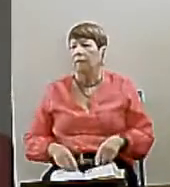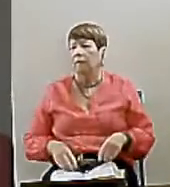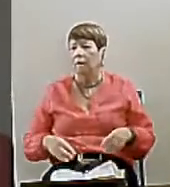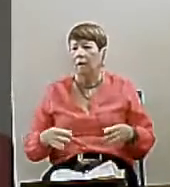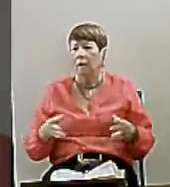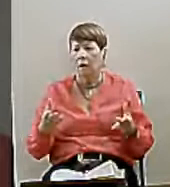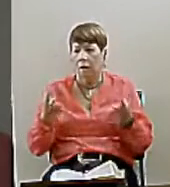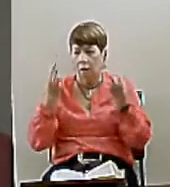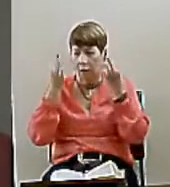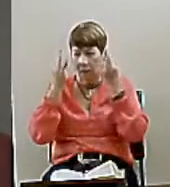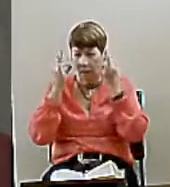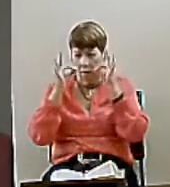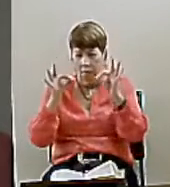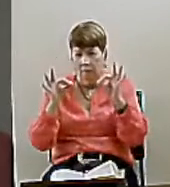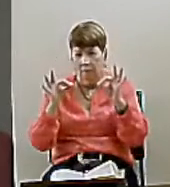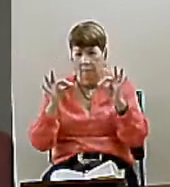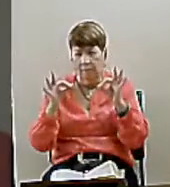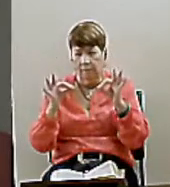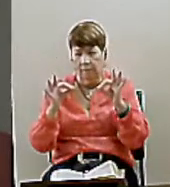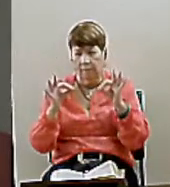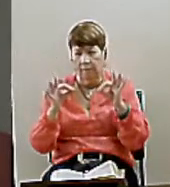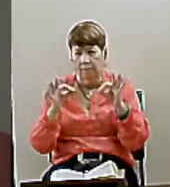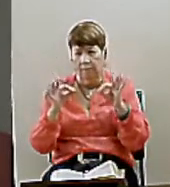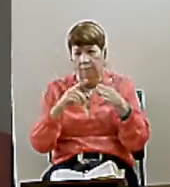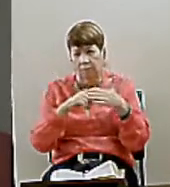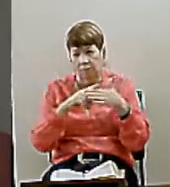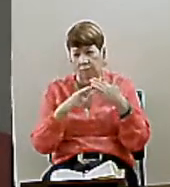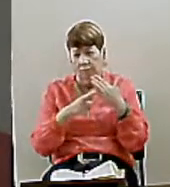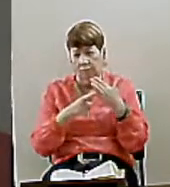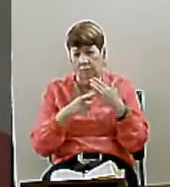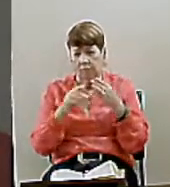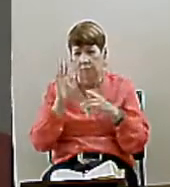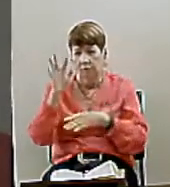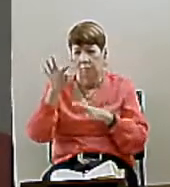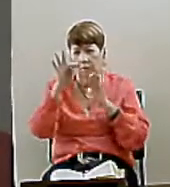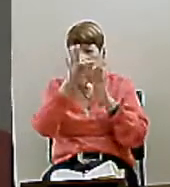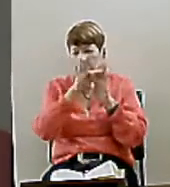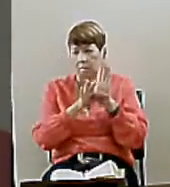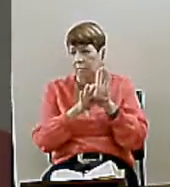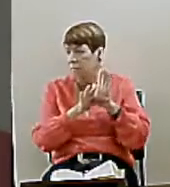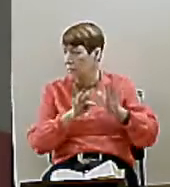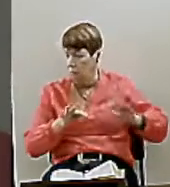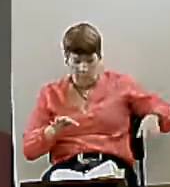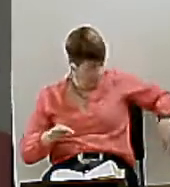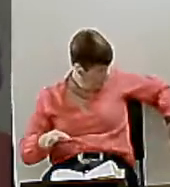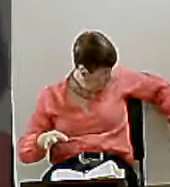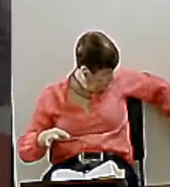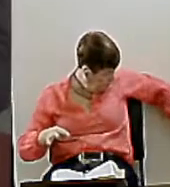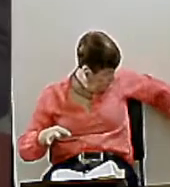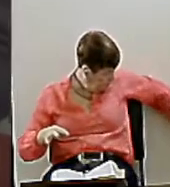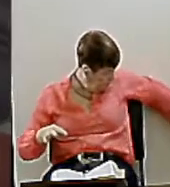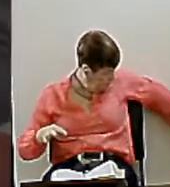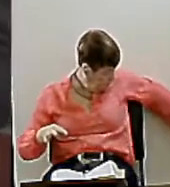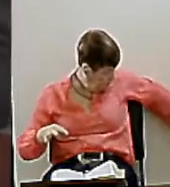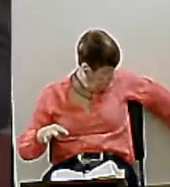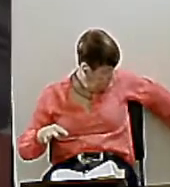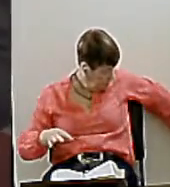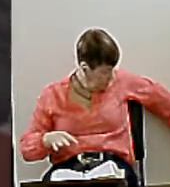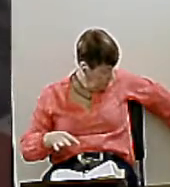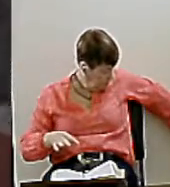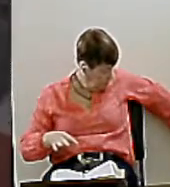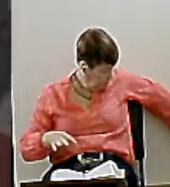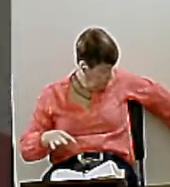chamar atenção dos irmãos para algumas expressões aqui do texto neste momento